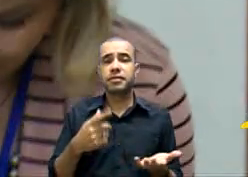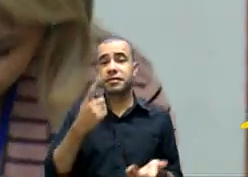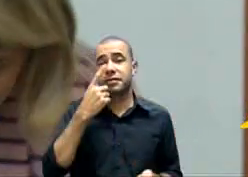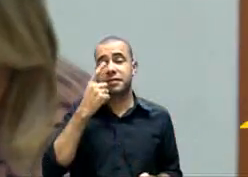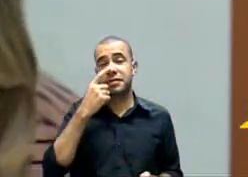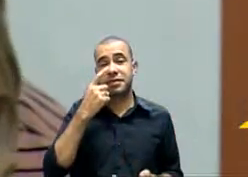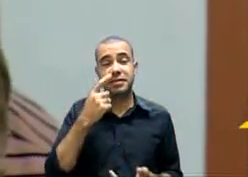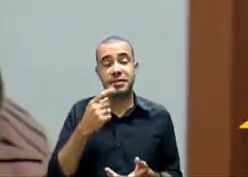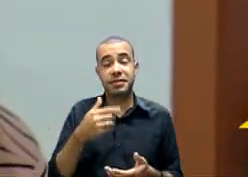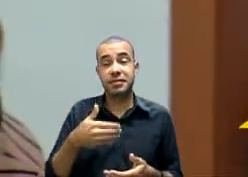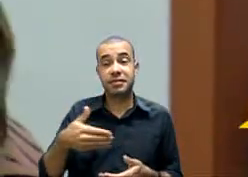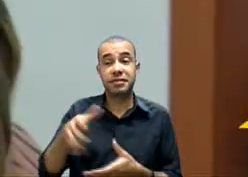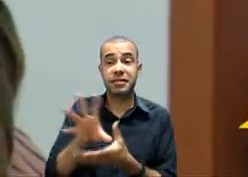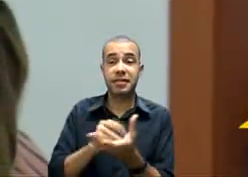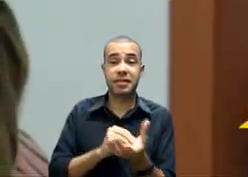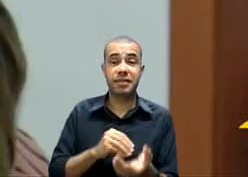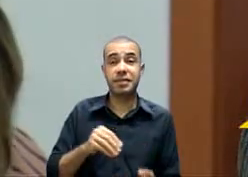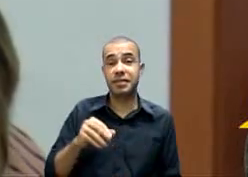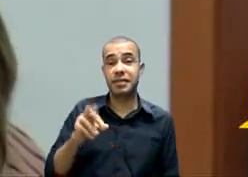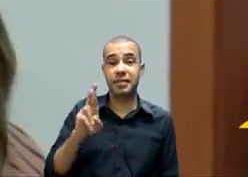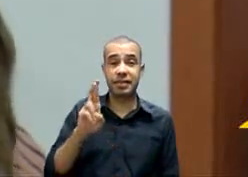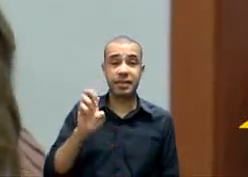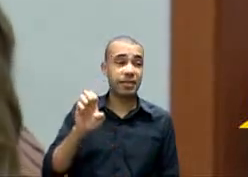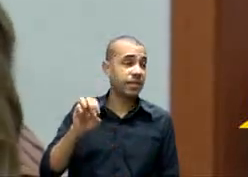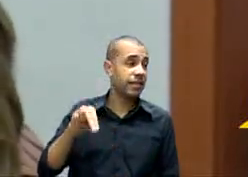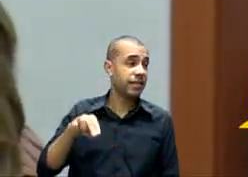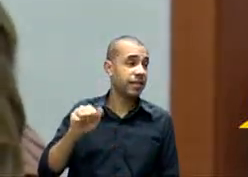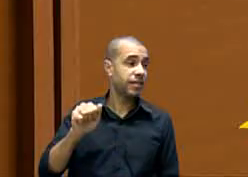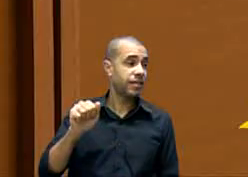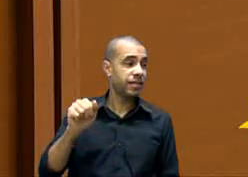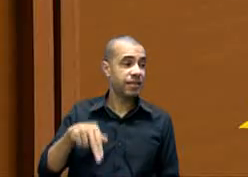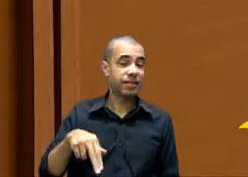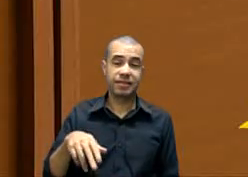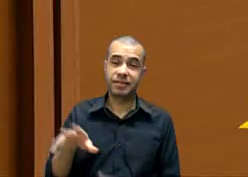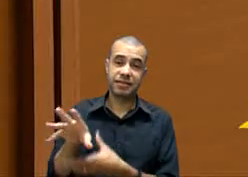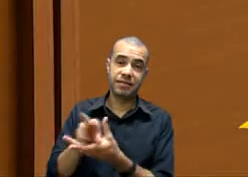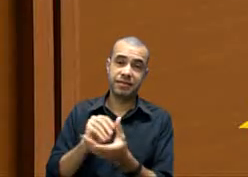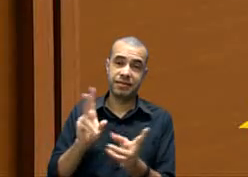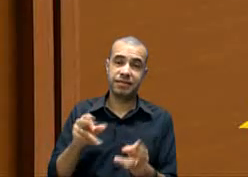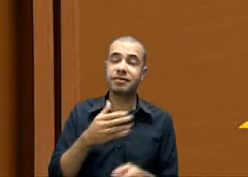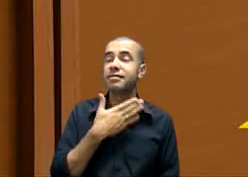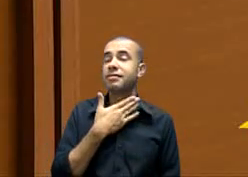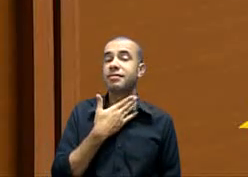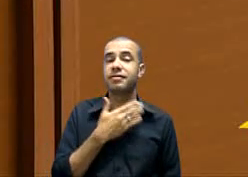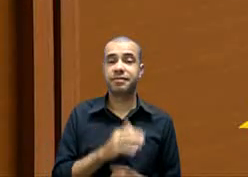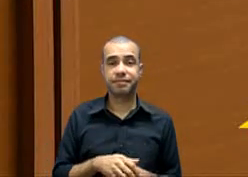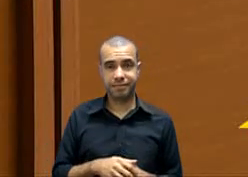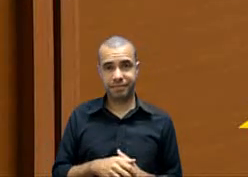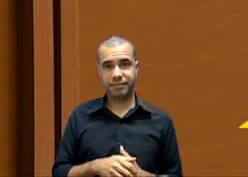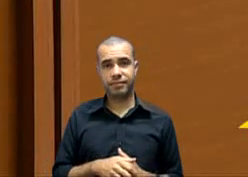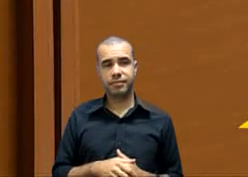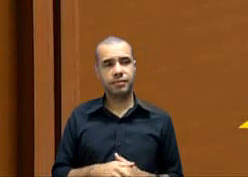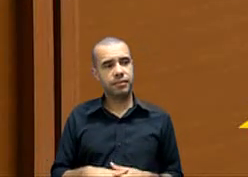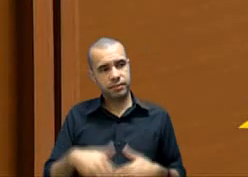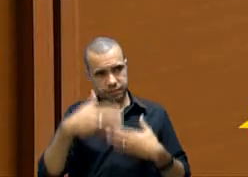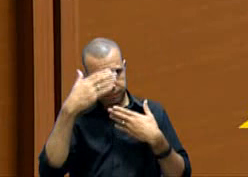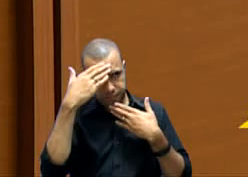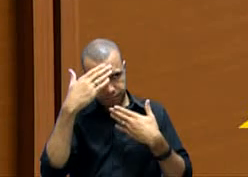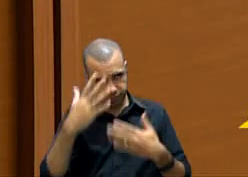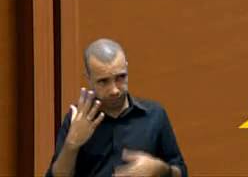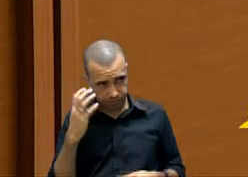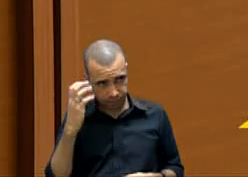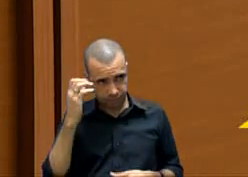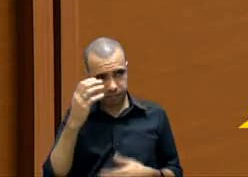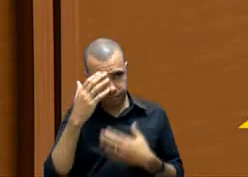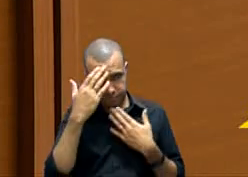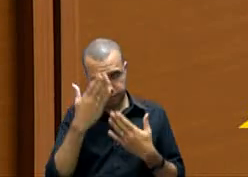Renan. Exagerei na dose. Obrigado. Obrigada, vereador Anselmo. Espero